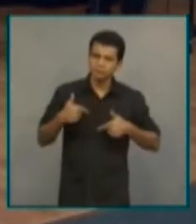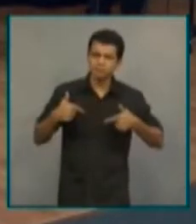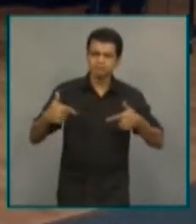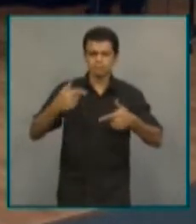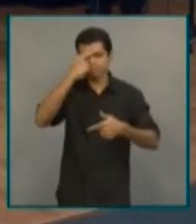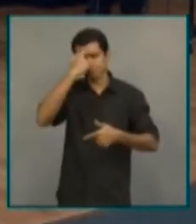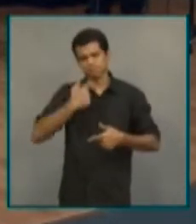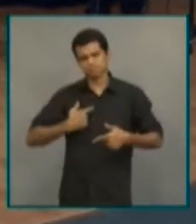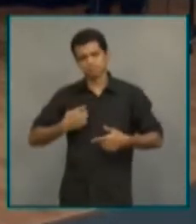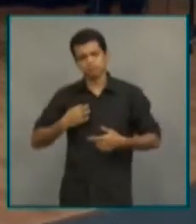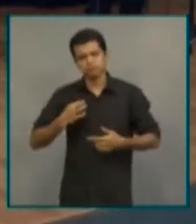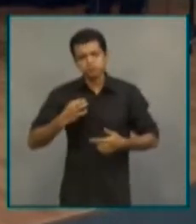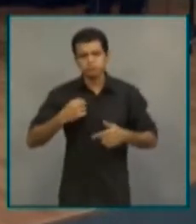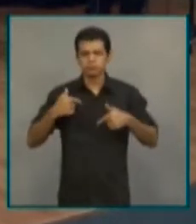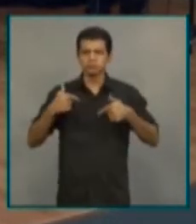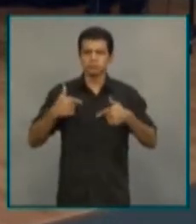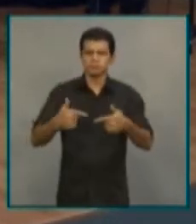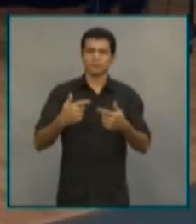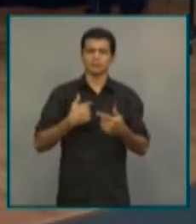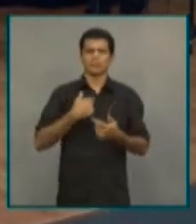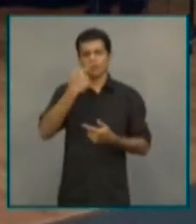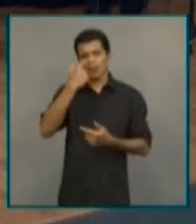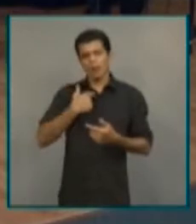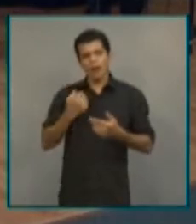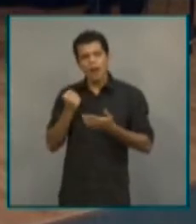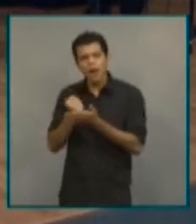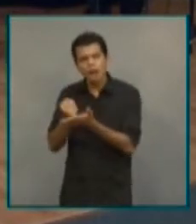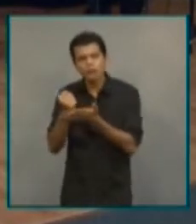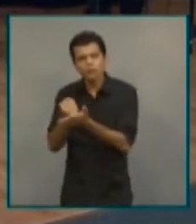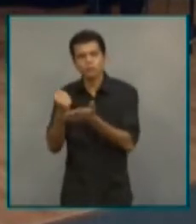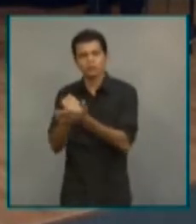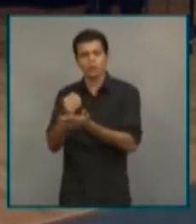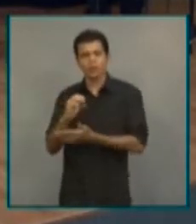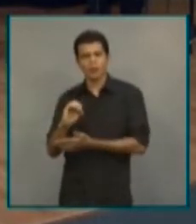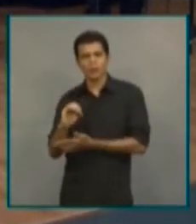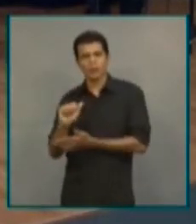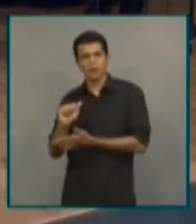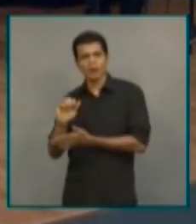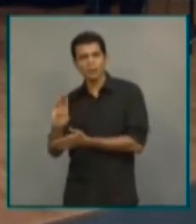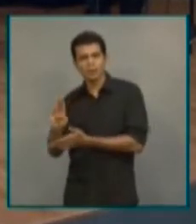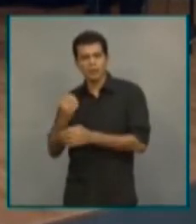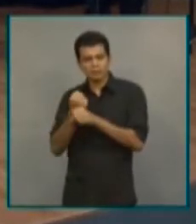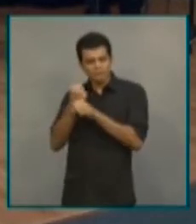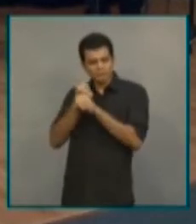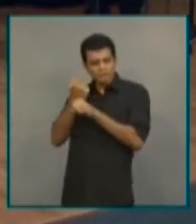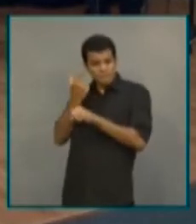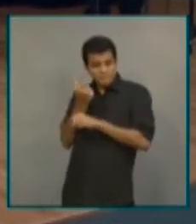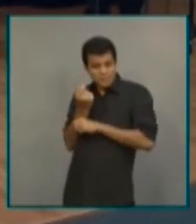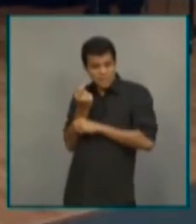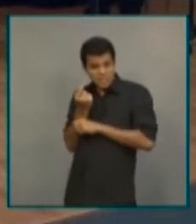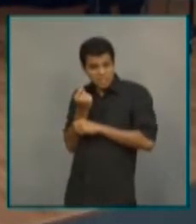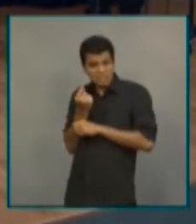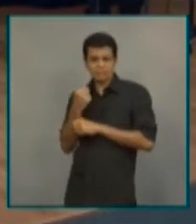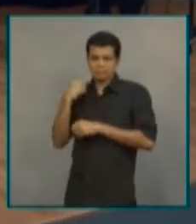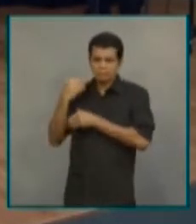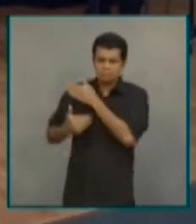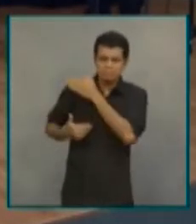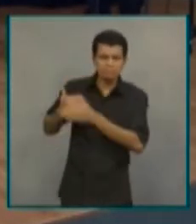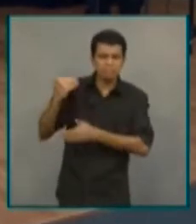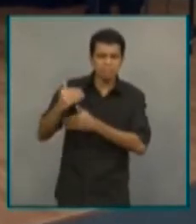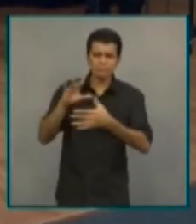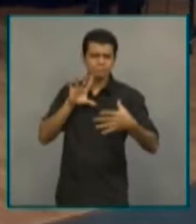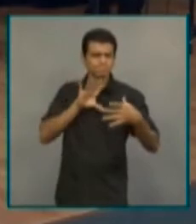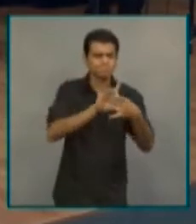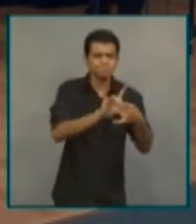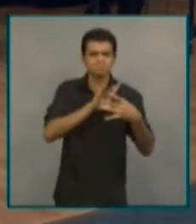para colaborar com a nossa instituição. Participei dos últimos 20 anos de todas as questões ligadas à